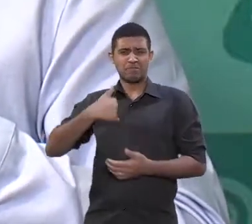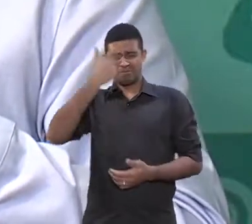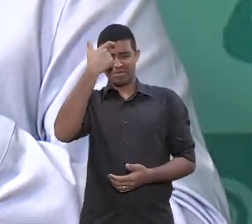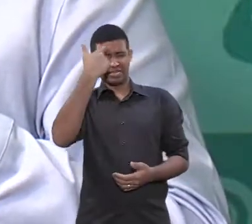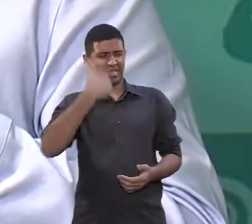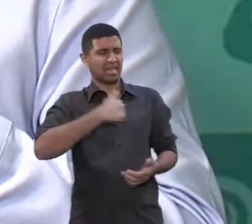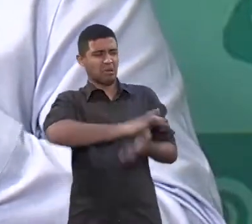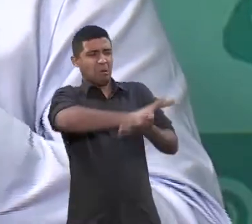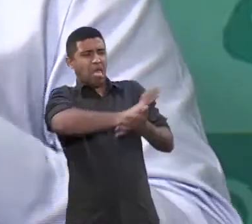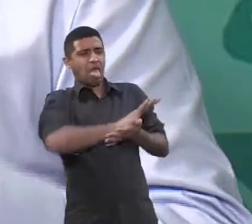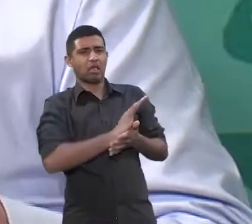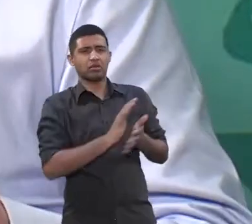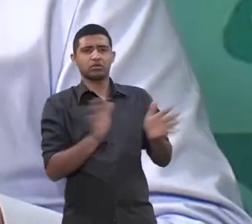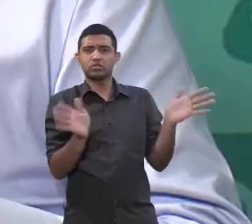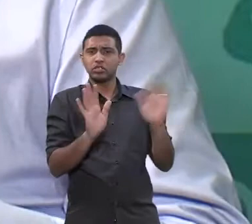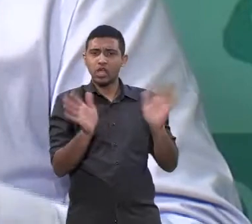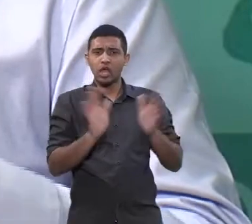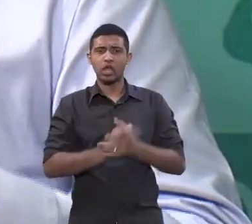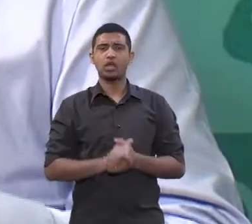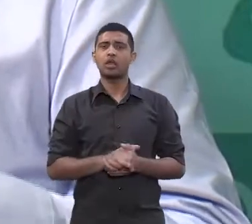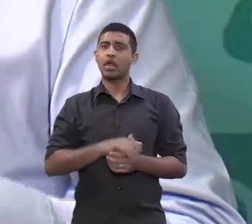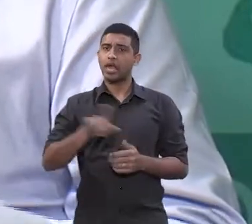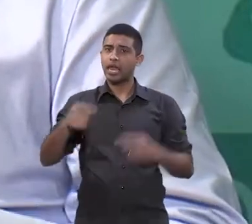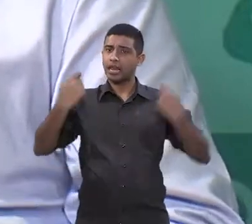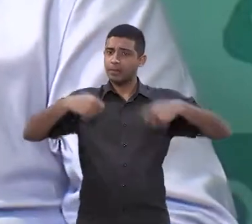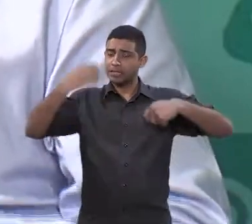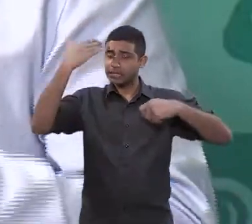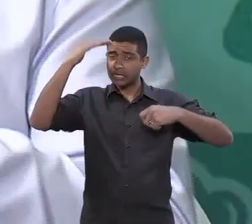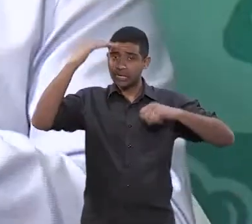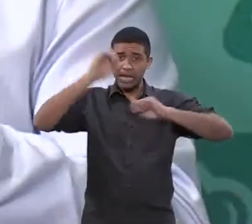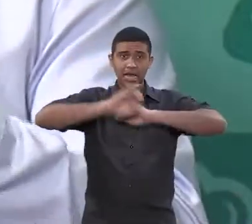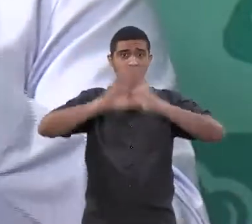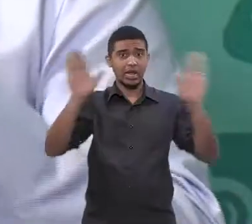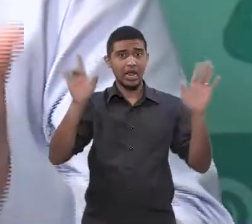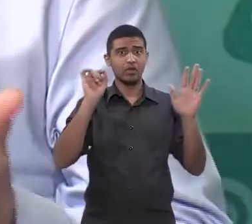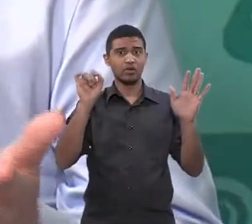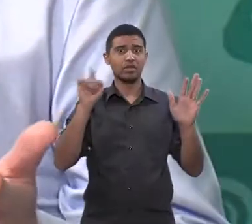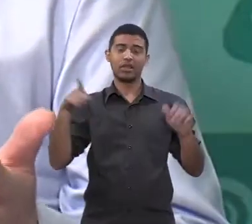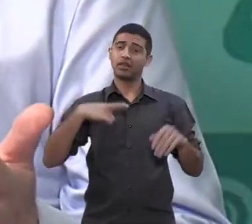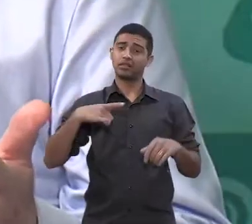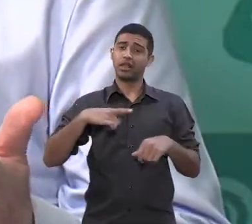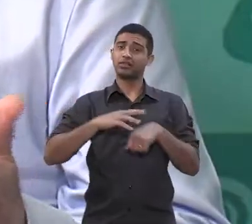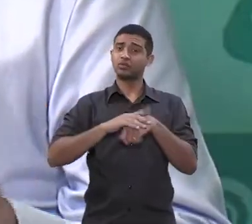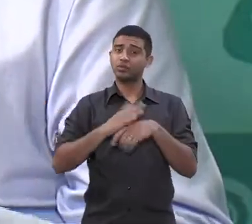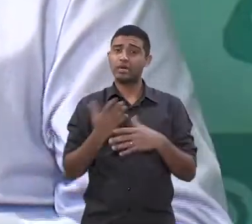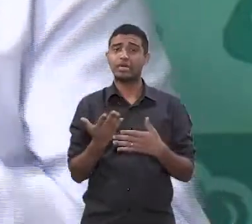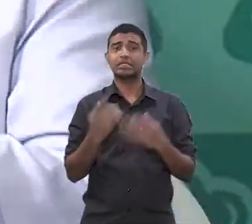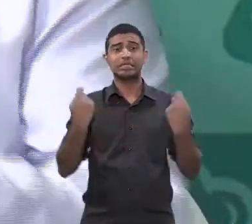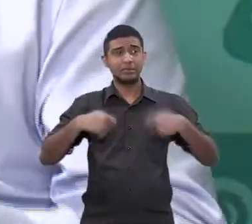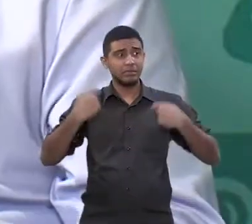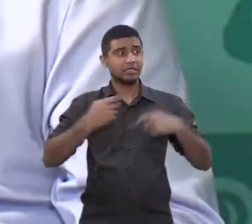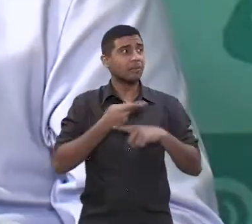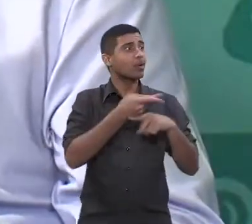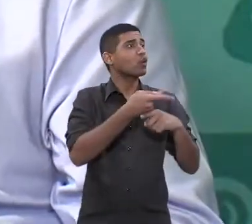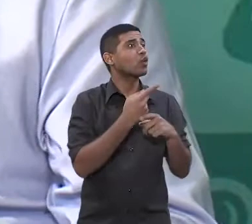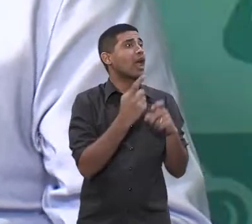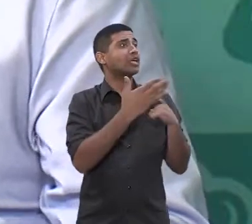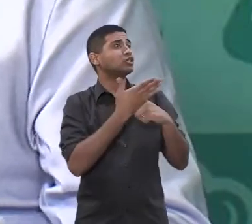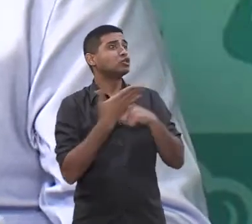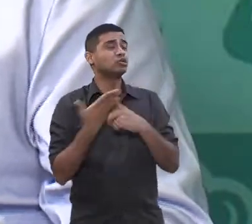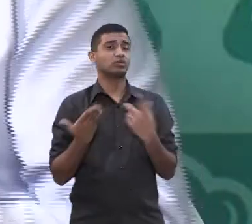discriminar. Muito pelo contrário, ele tem que entender que aquilo é uma chamada doença e que ele tem que pedir